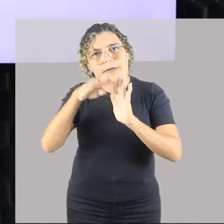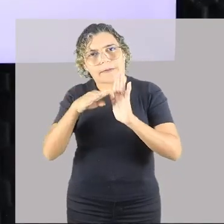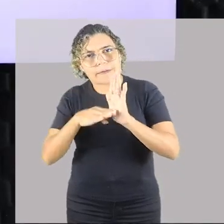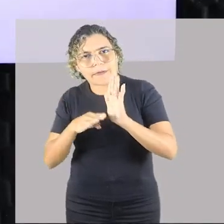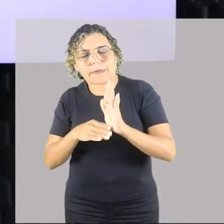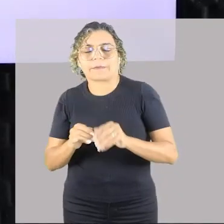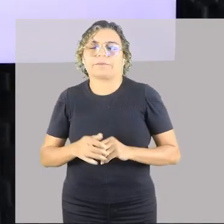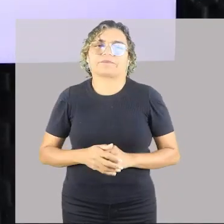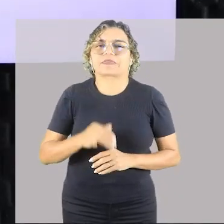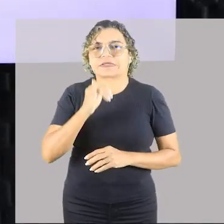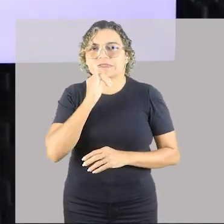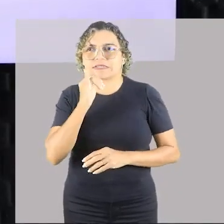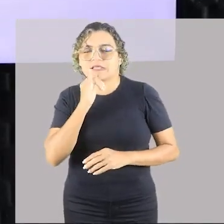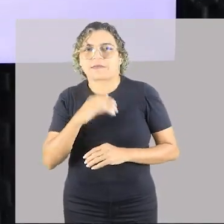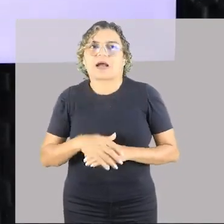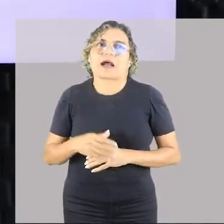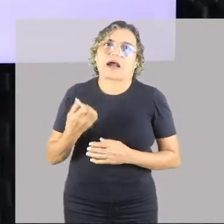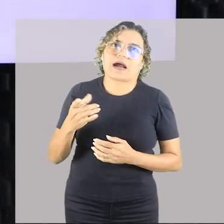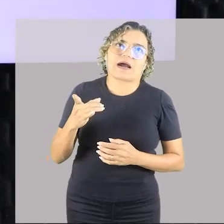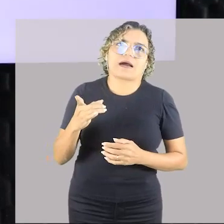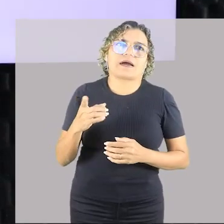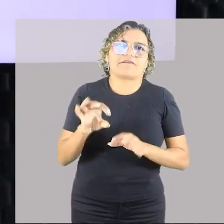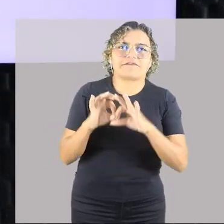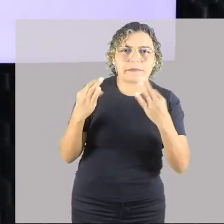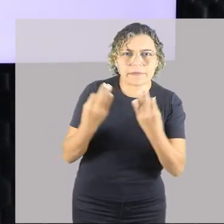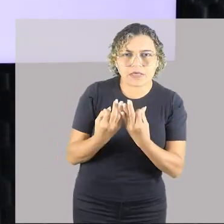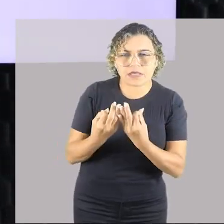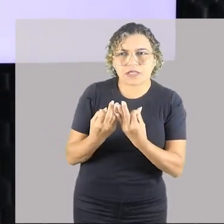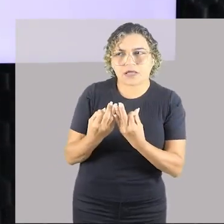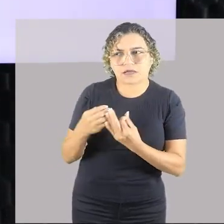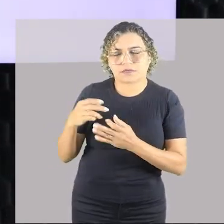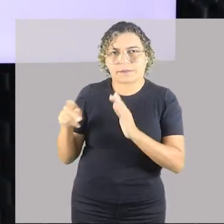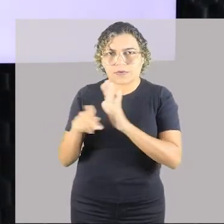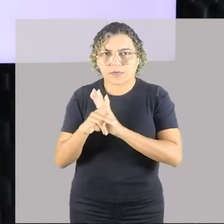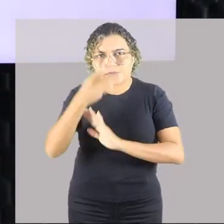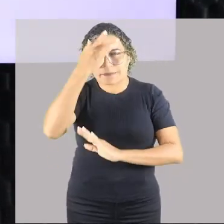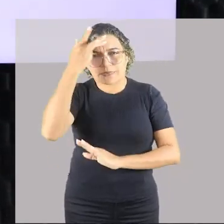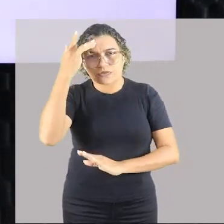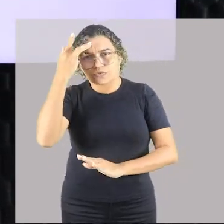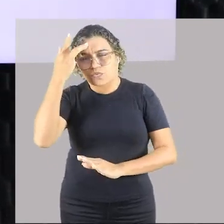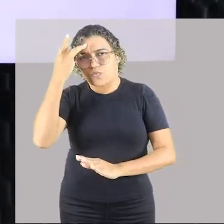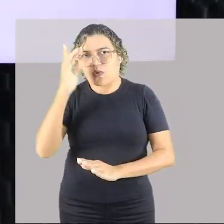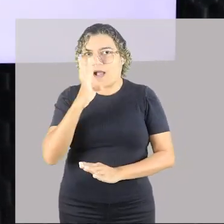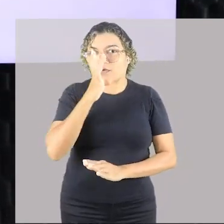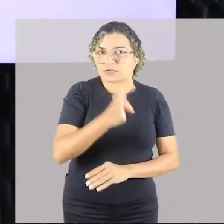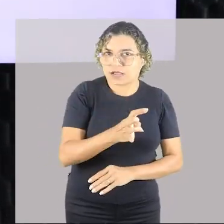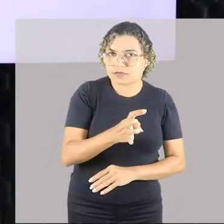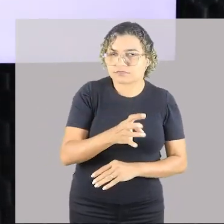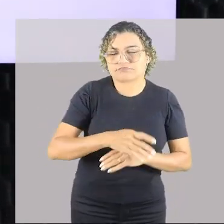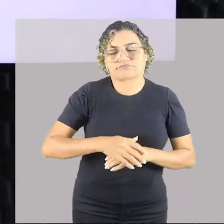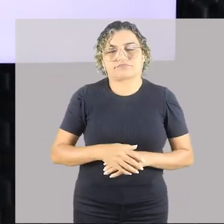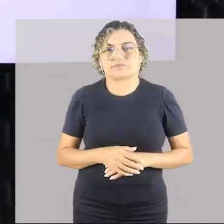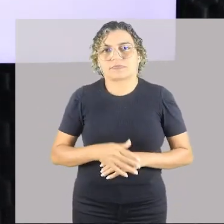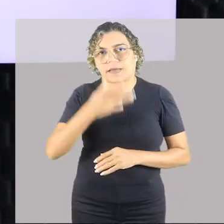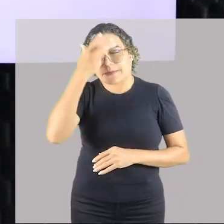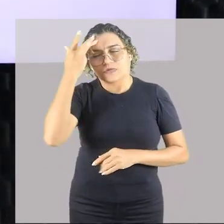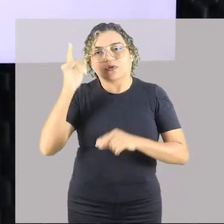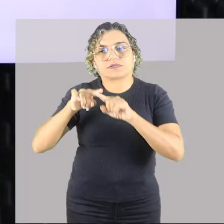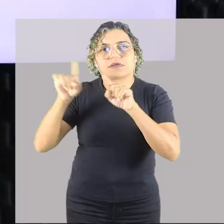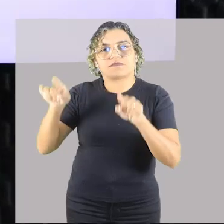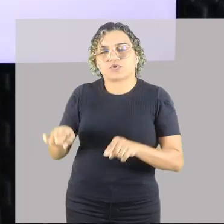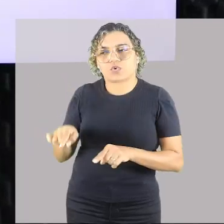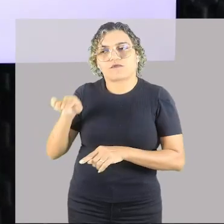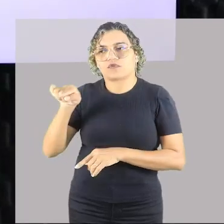critérios objetivos, por exemplo, é um parente do acusado, então você está impedido de ocupar a comissão. É servidor que não